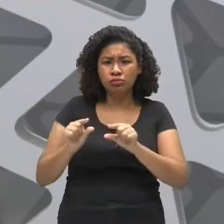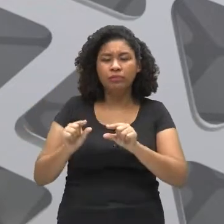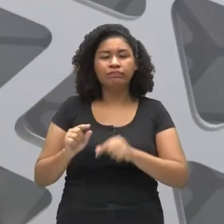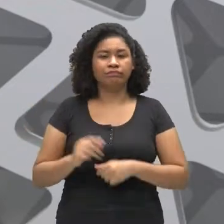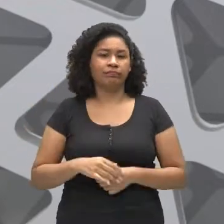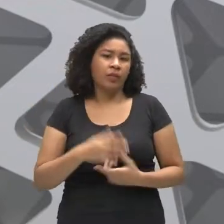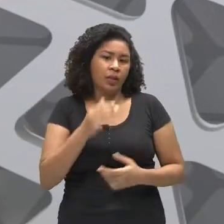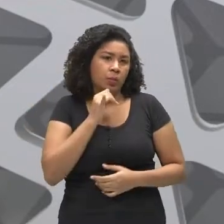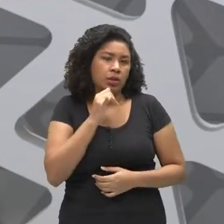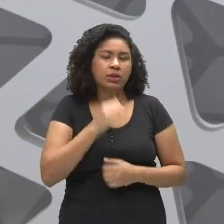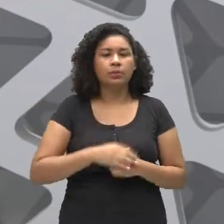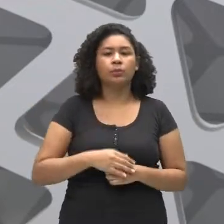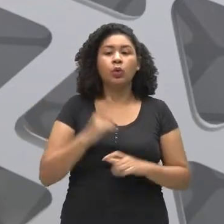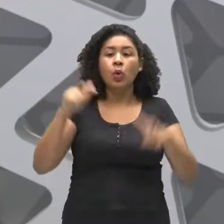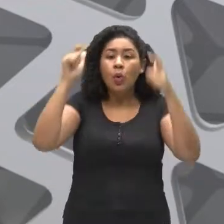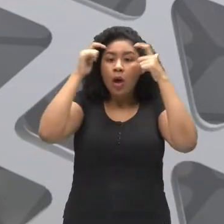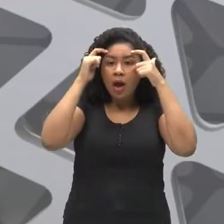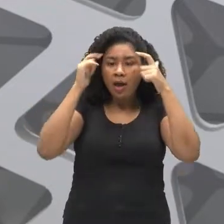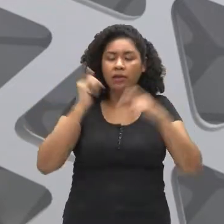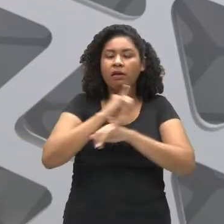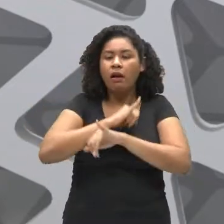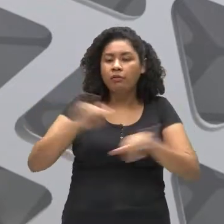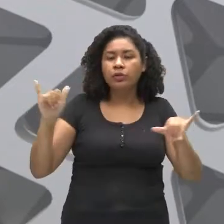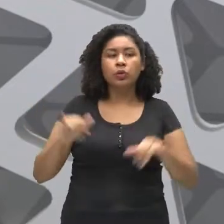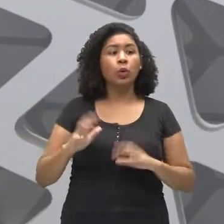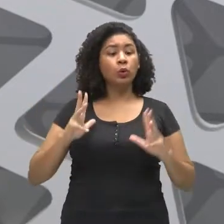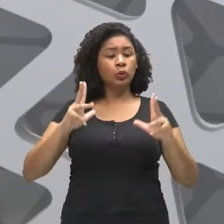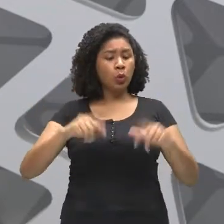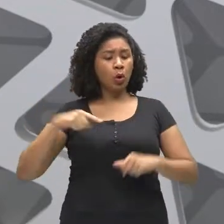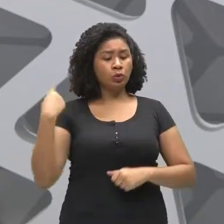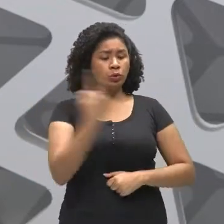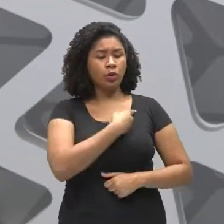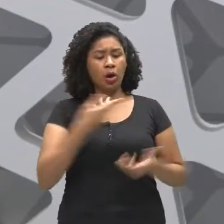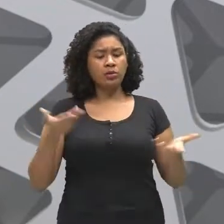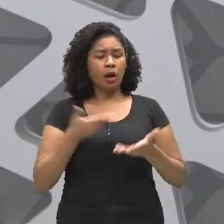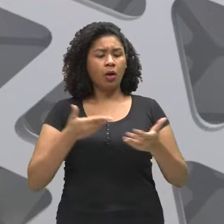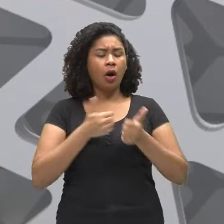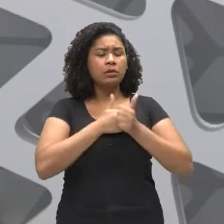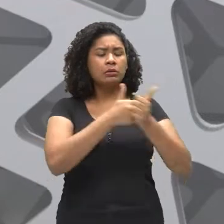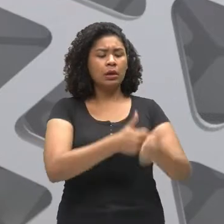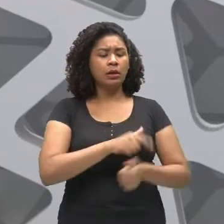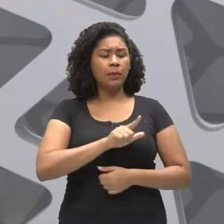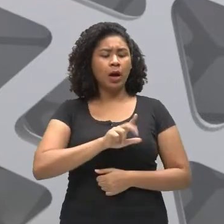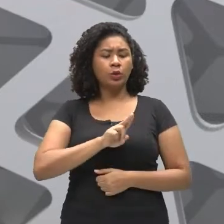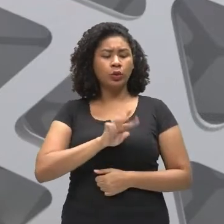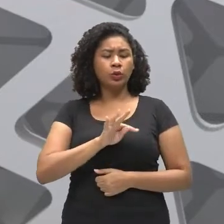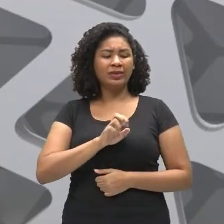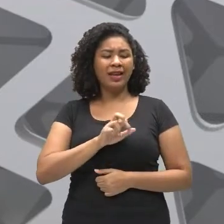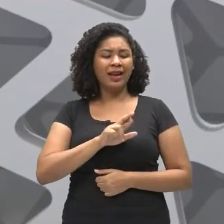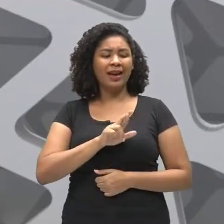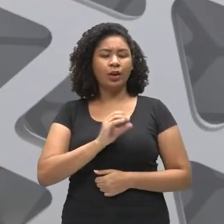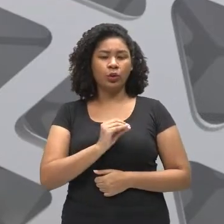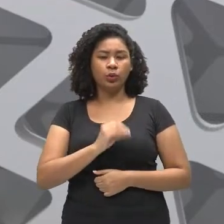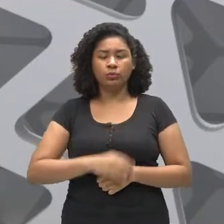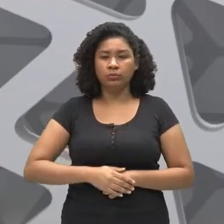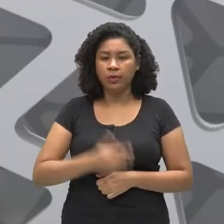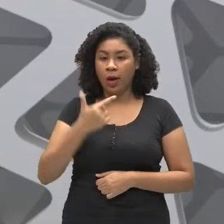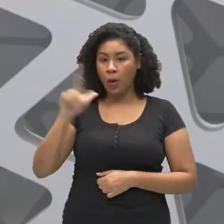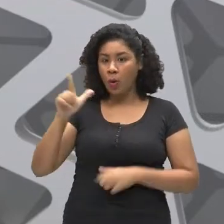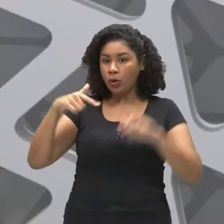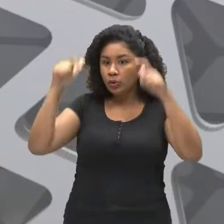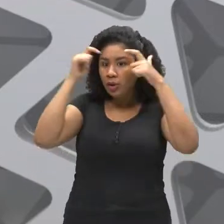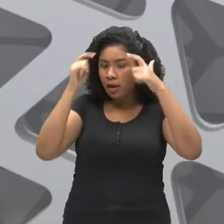somos todos luteranos, todo mundo vai ser luterano. A partir de agora seremos todos calvinistas, vamos ser